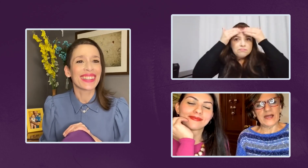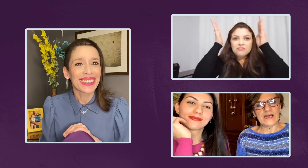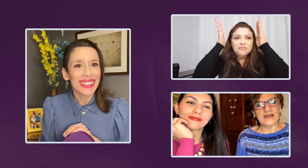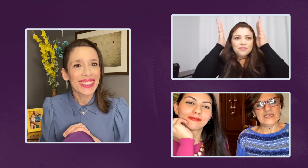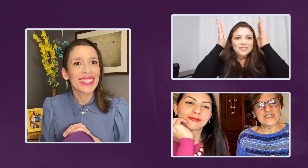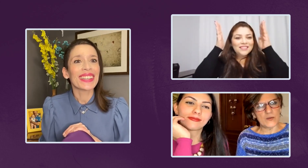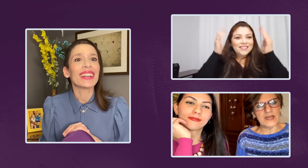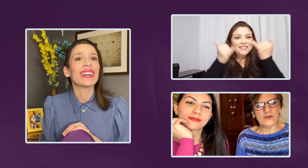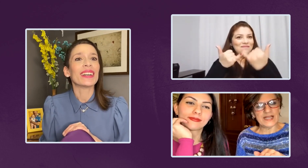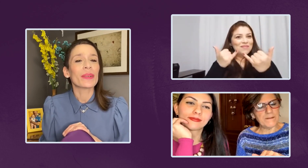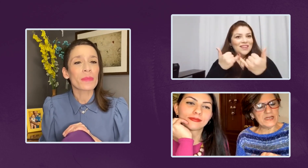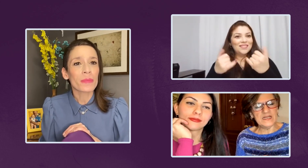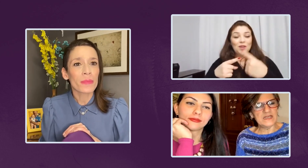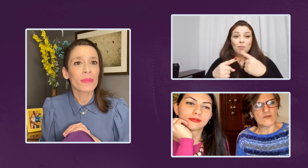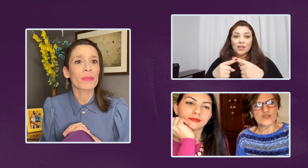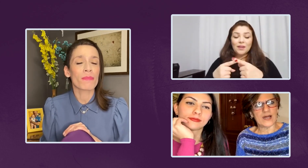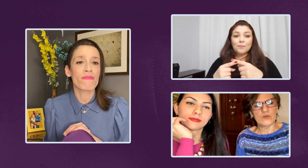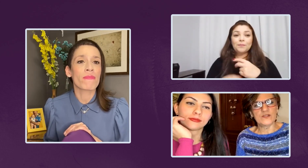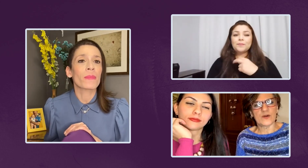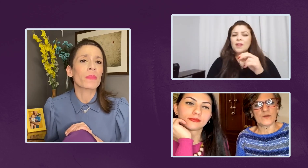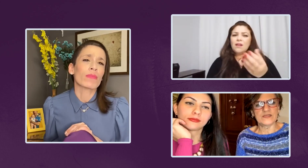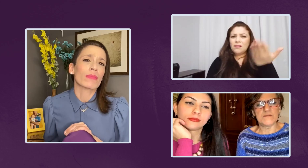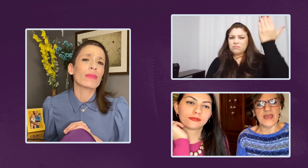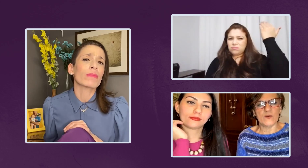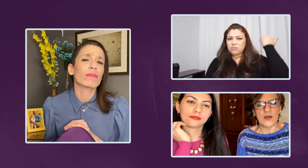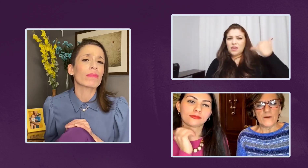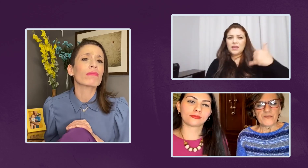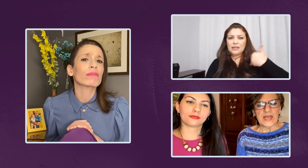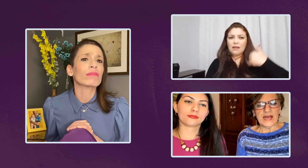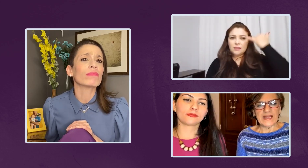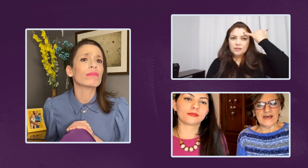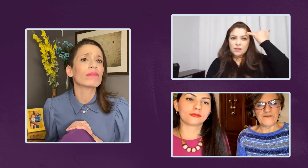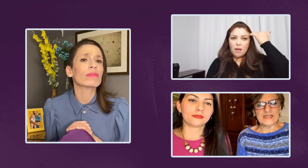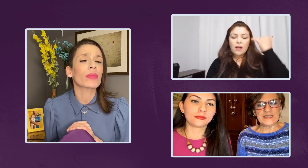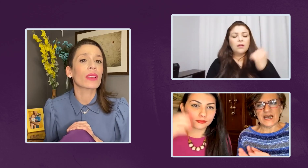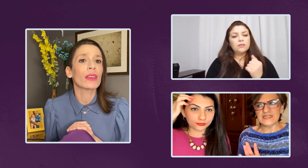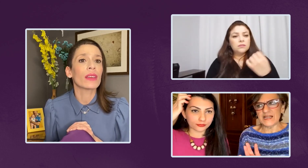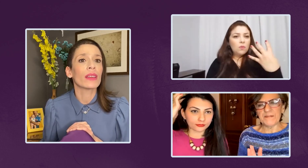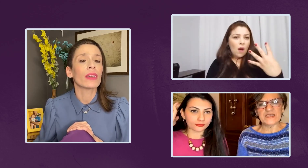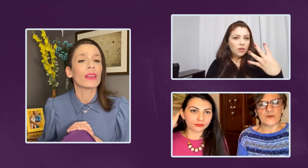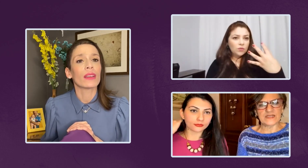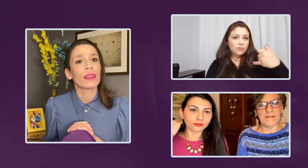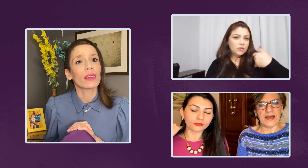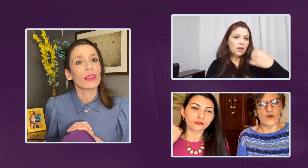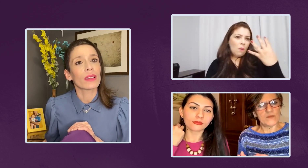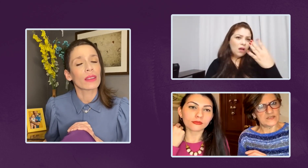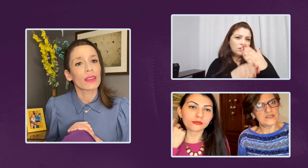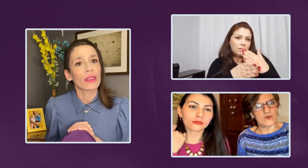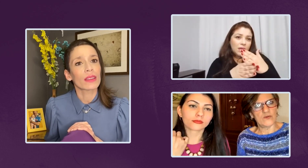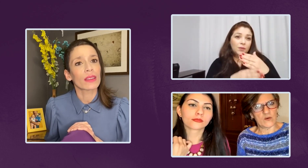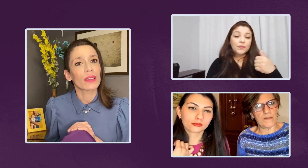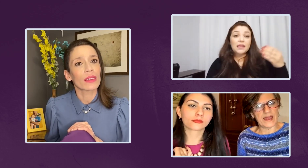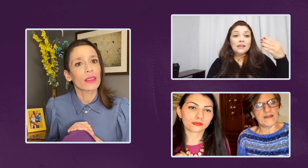Fono, ela, inicialmente, quando ela era pequenininha, com os 4 anos e meio, ela fazia as terapias com a Isabela, e algumas